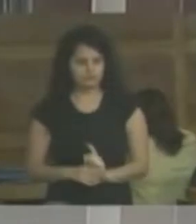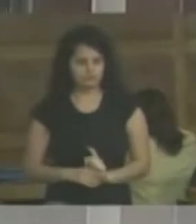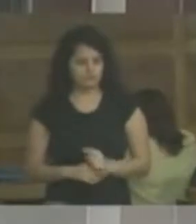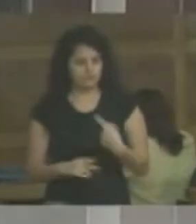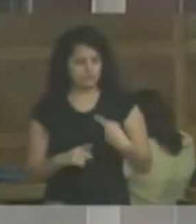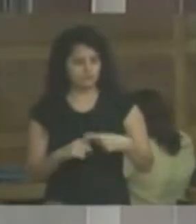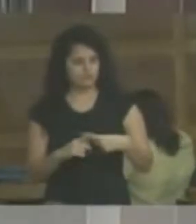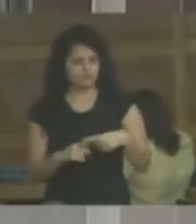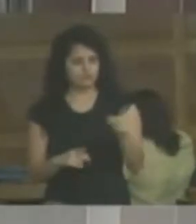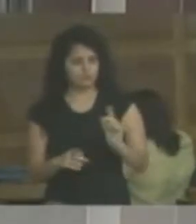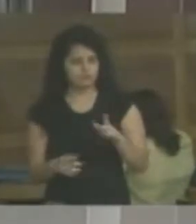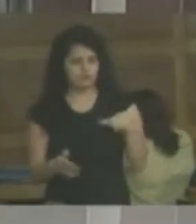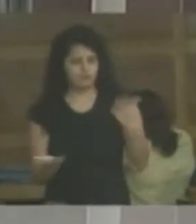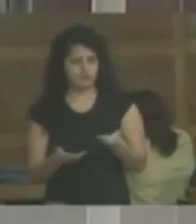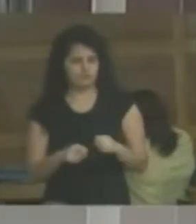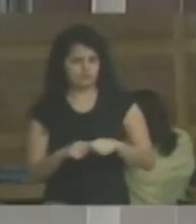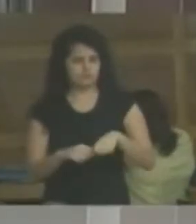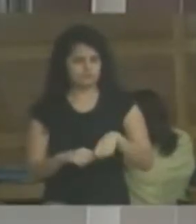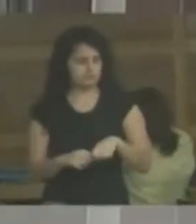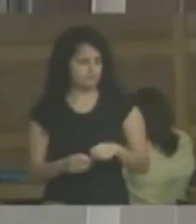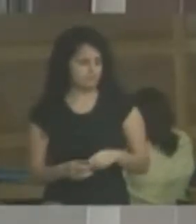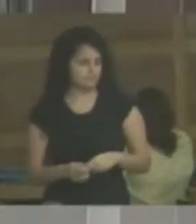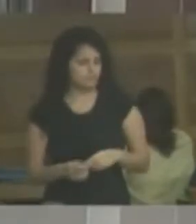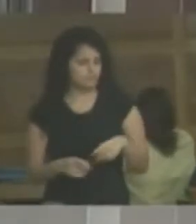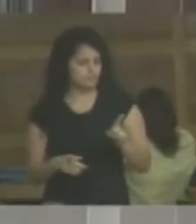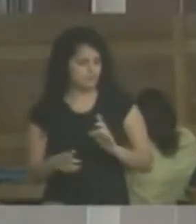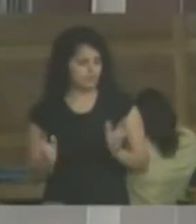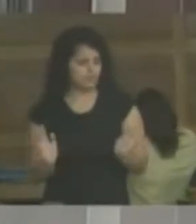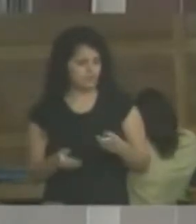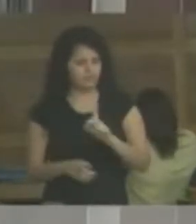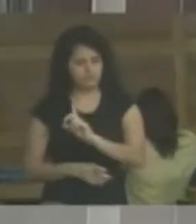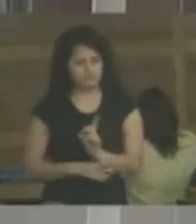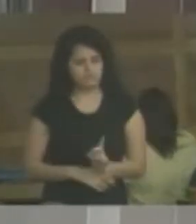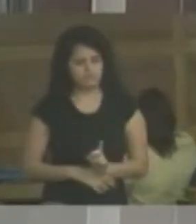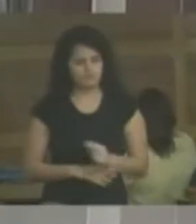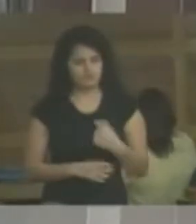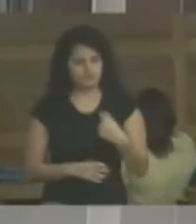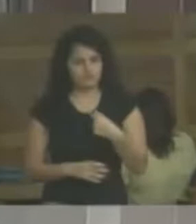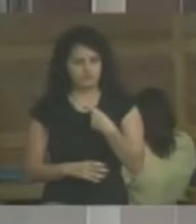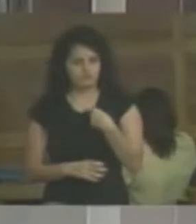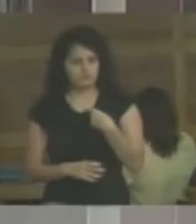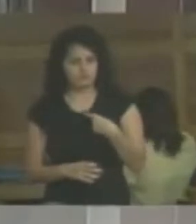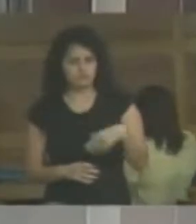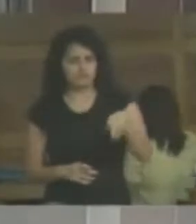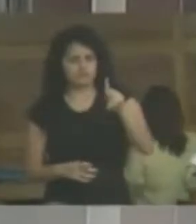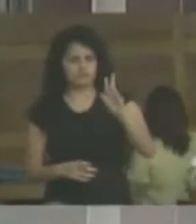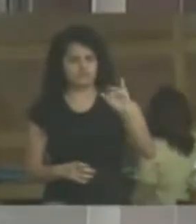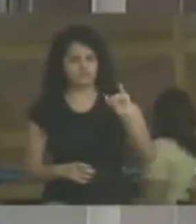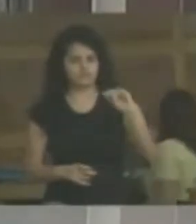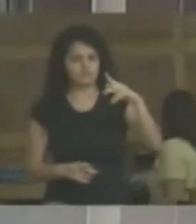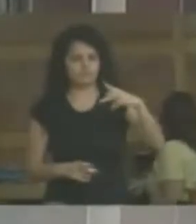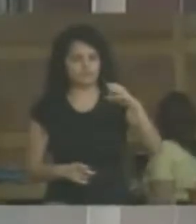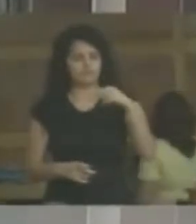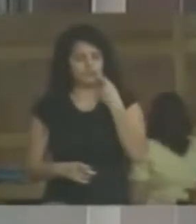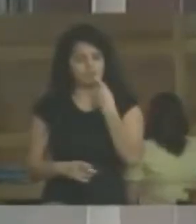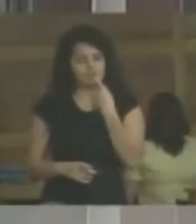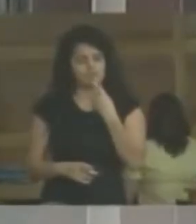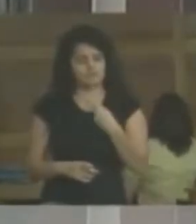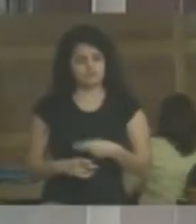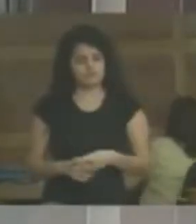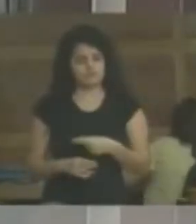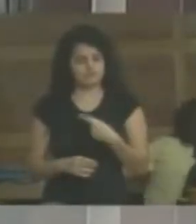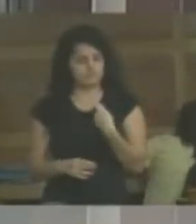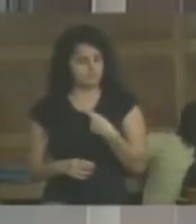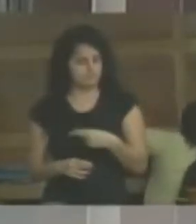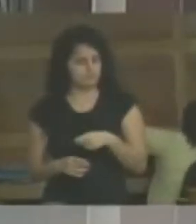é agora que está acontecendo isso, não. Não é de agora. Eu seria demagogo e hipócrita chegar aqui e falar: olha, está acontecendo